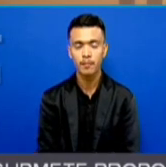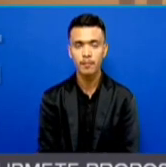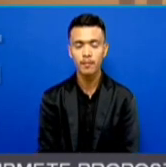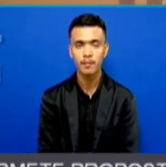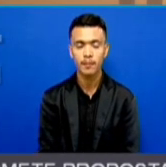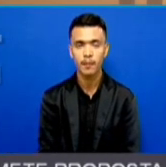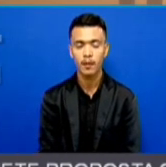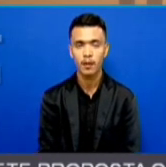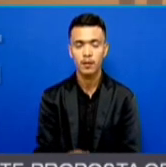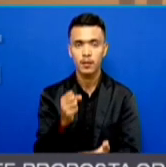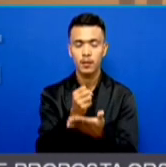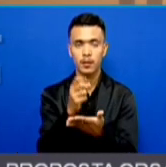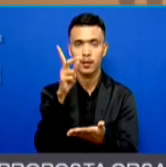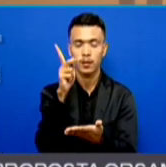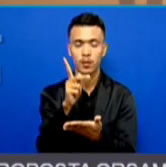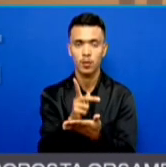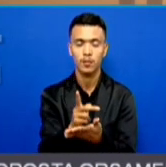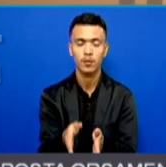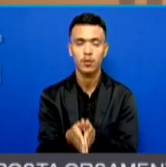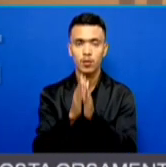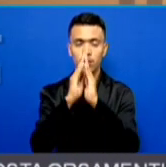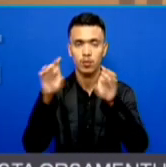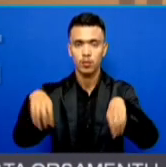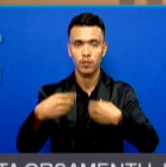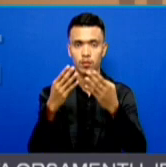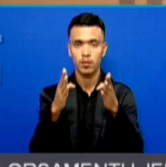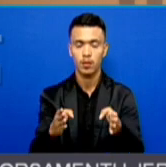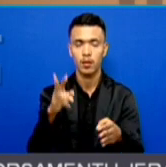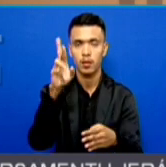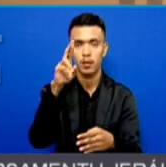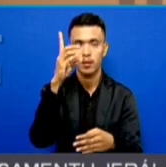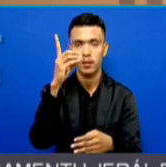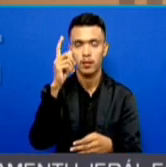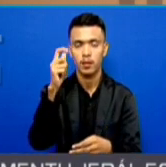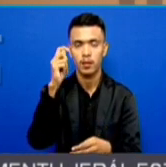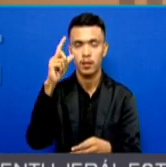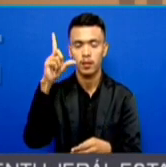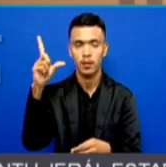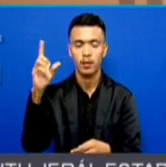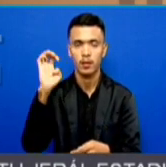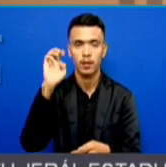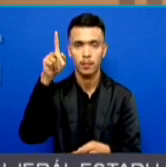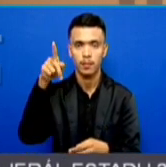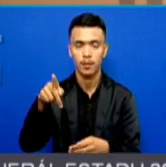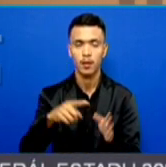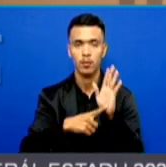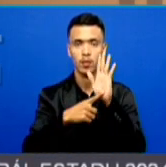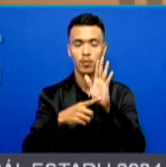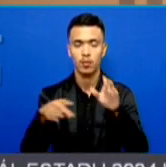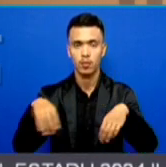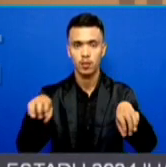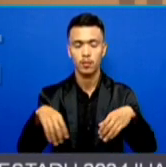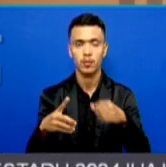Informação selo secretário de Estado de Comunicação Social, o subtrabalhador da Rádio Televisão Timor-Leste, empresa pública, atua do